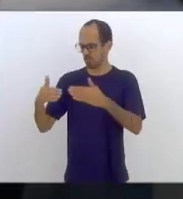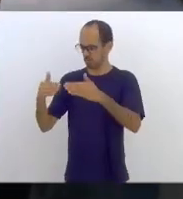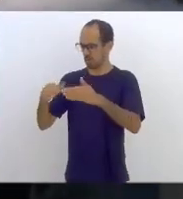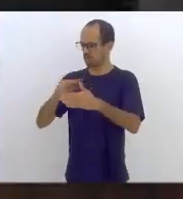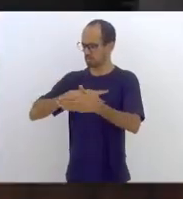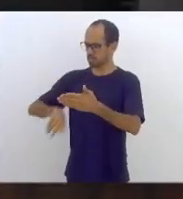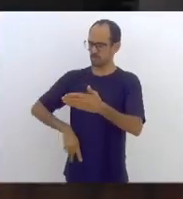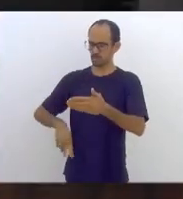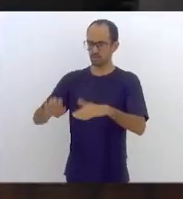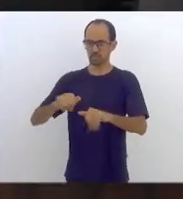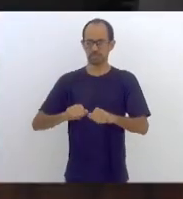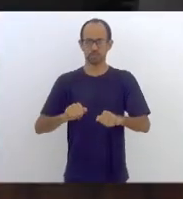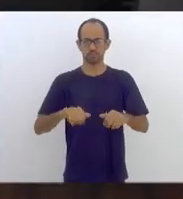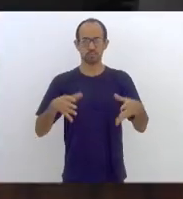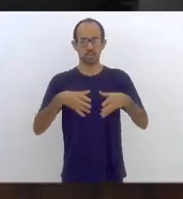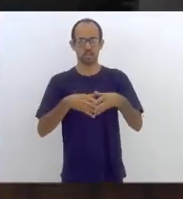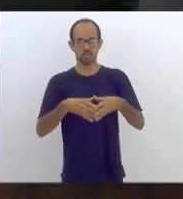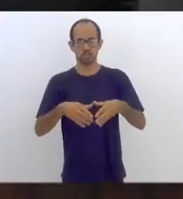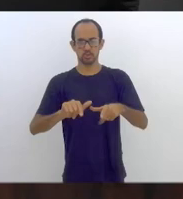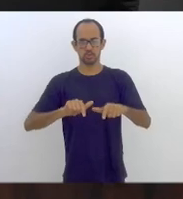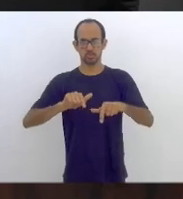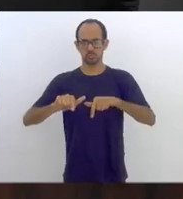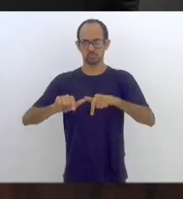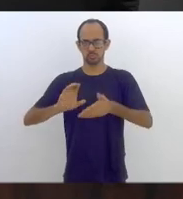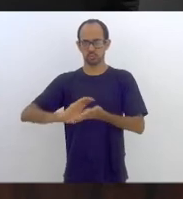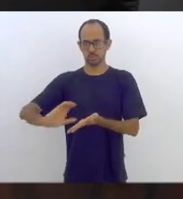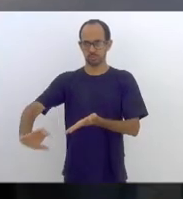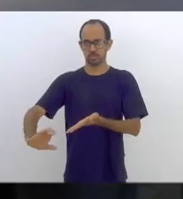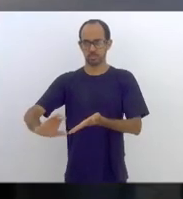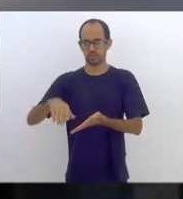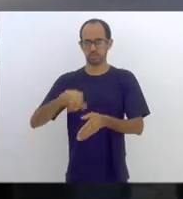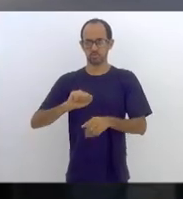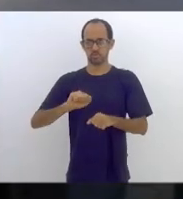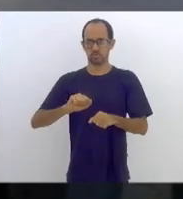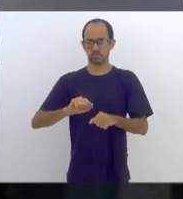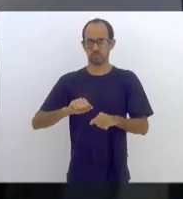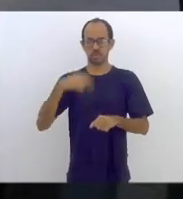pela comissão de orçamento Deputado Eliomar Coelho